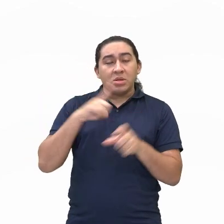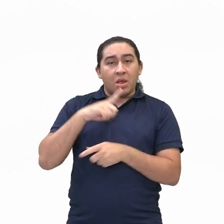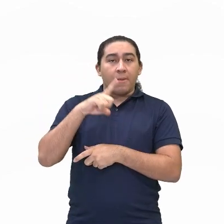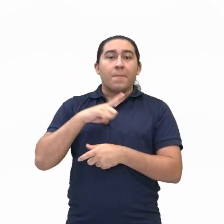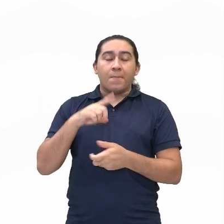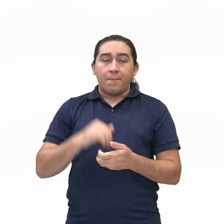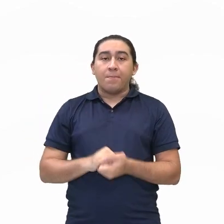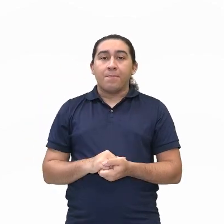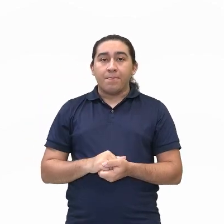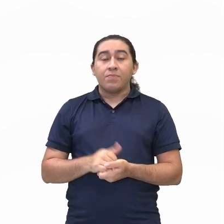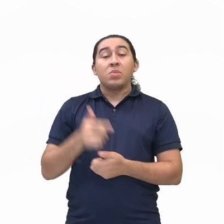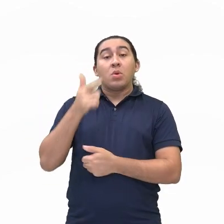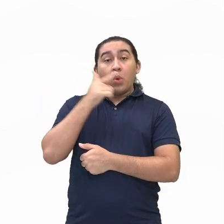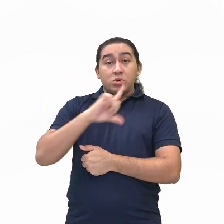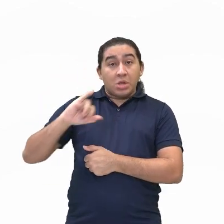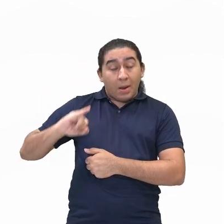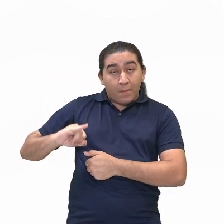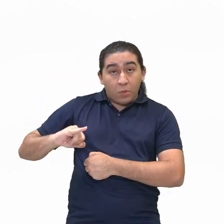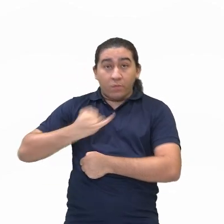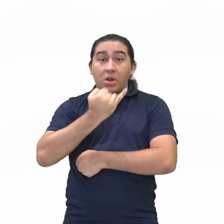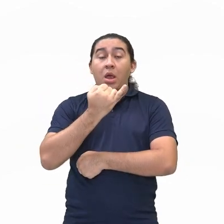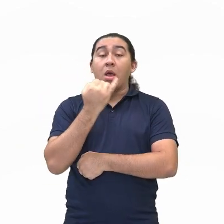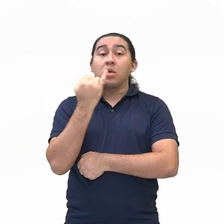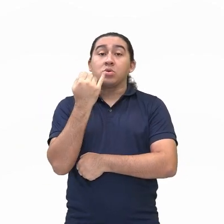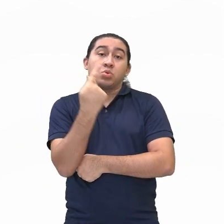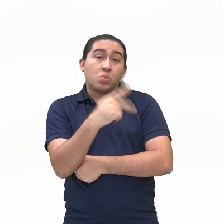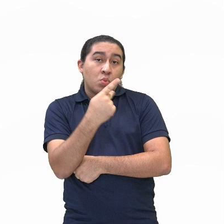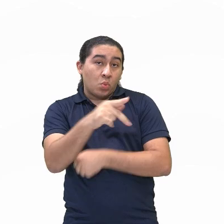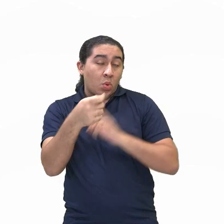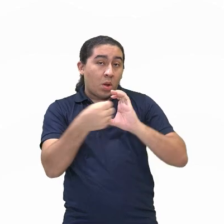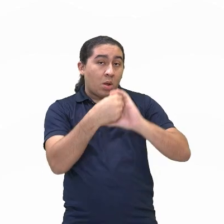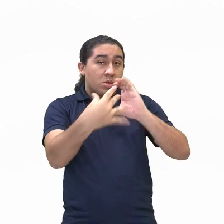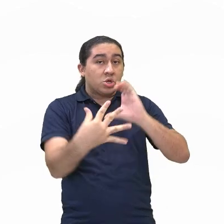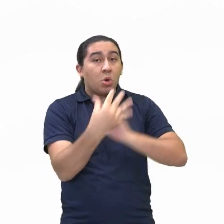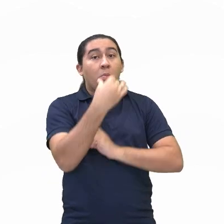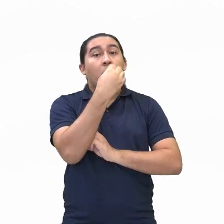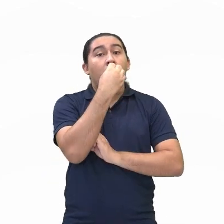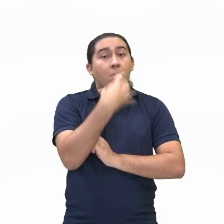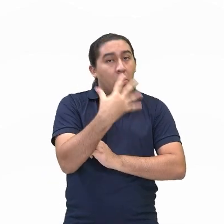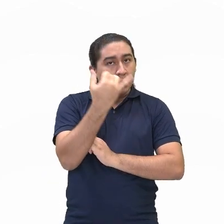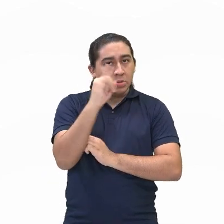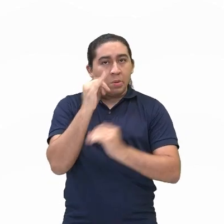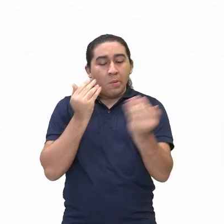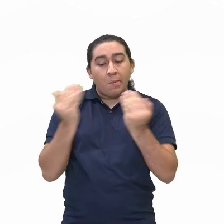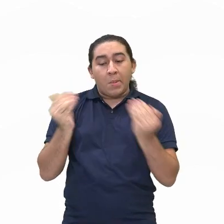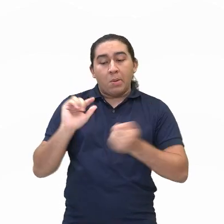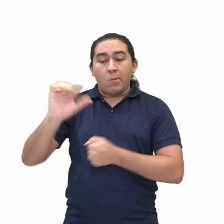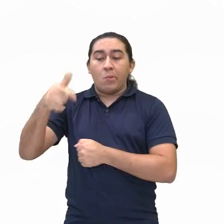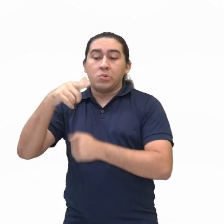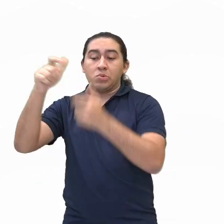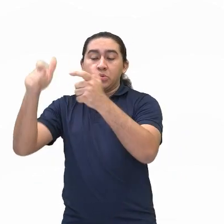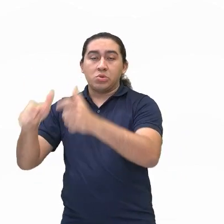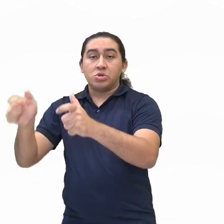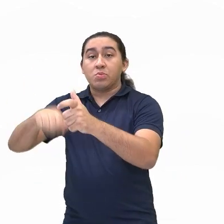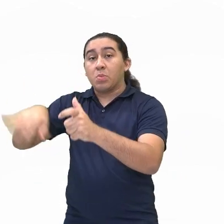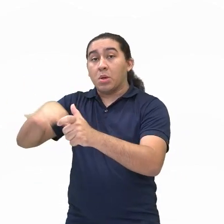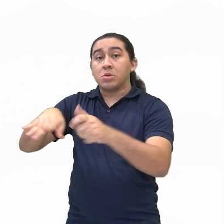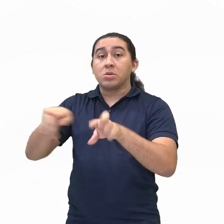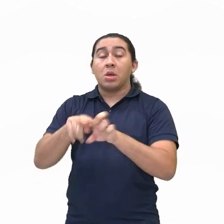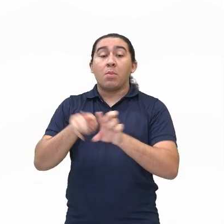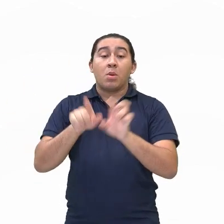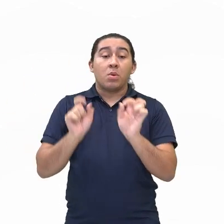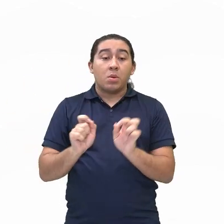eles aproveitem ali as suas vantagens, né, comparativas ali com outros lugares e também